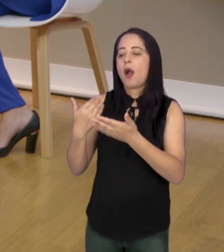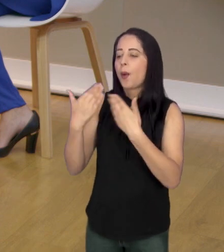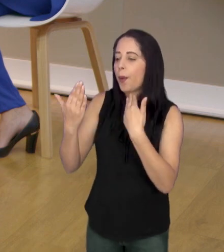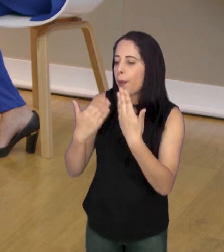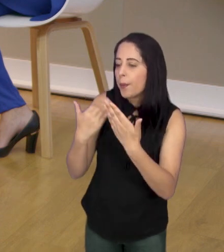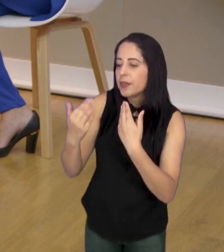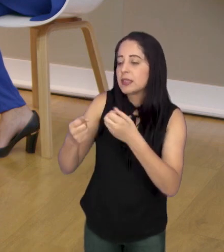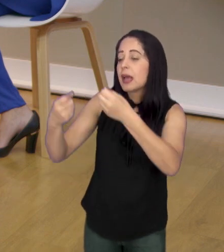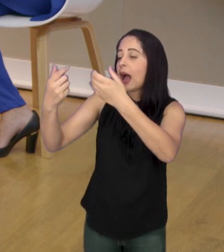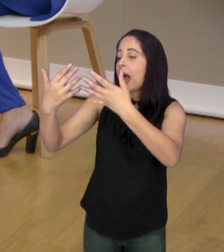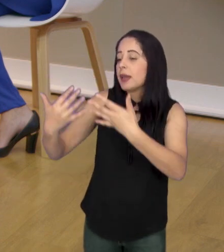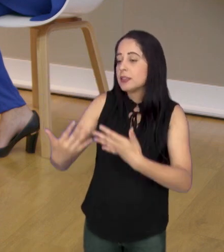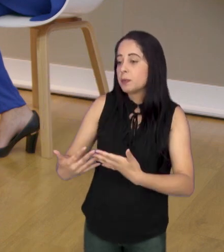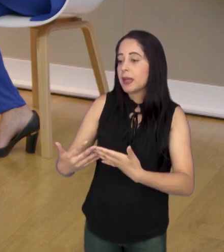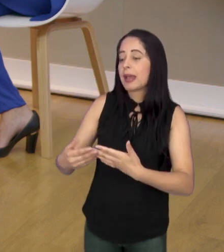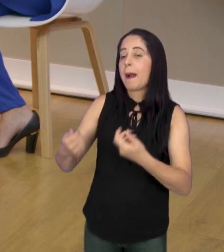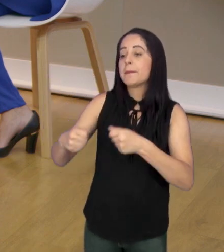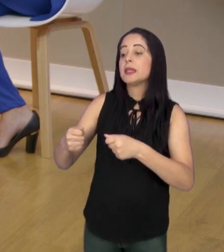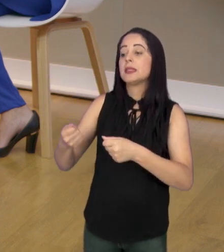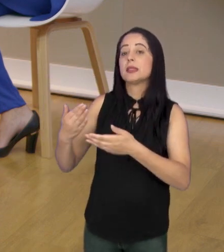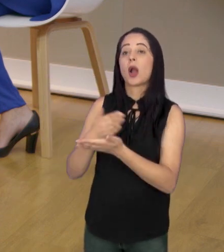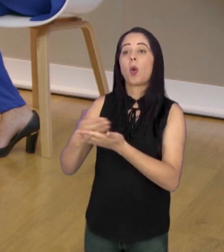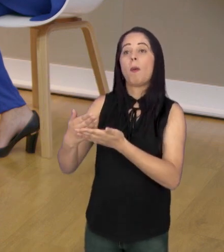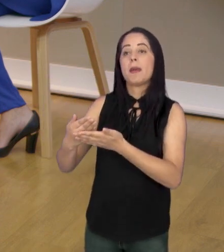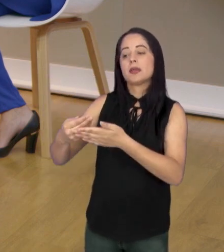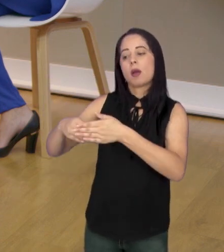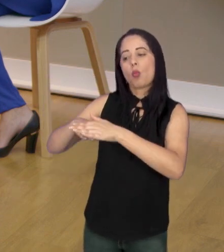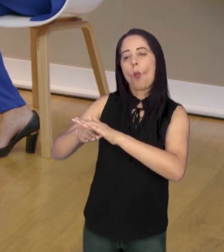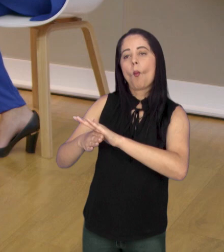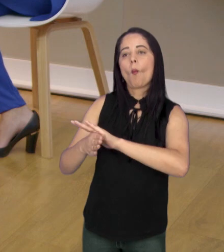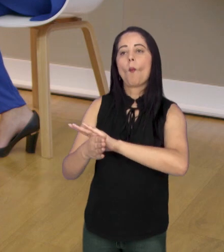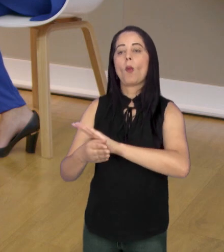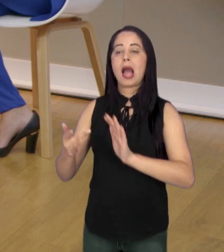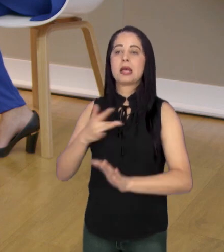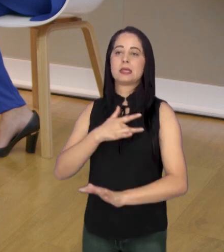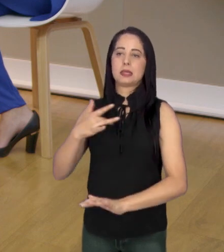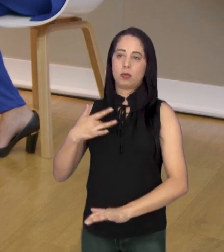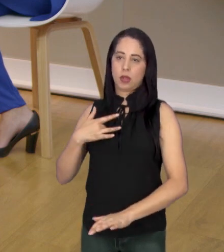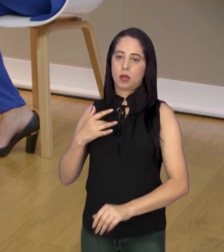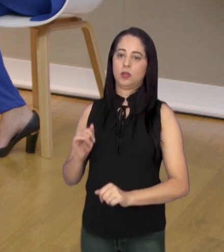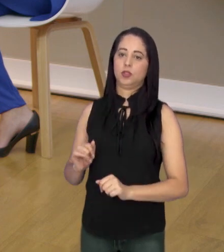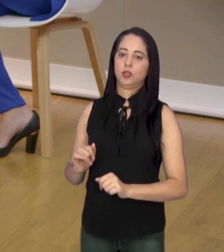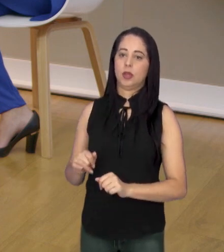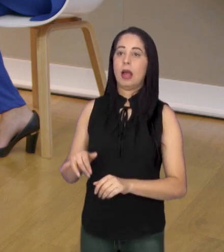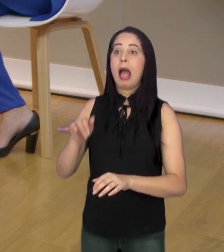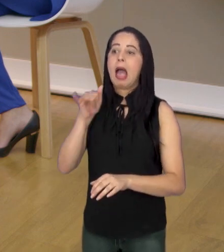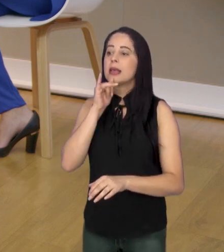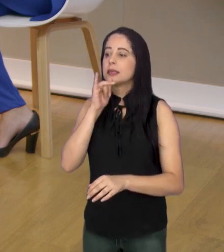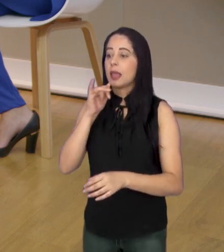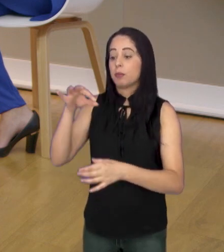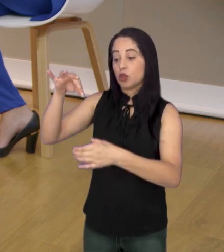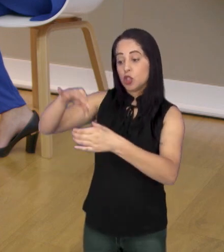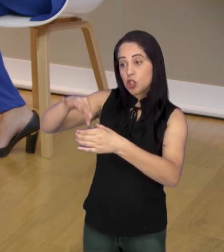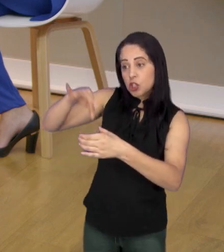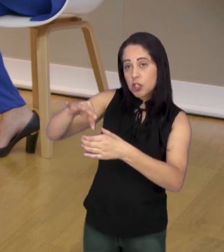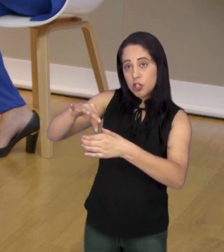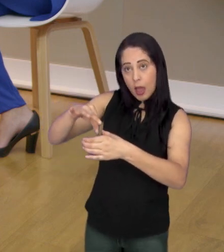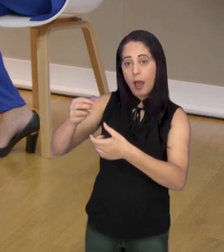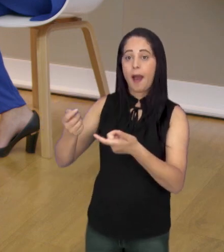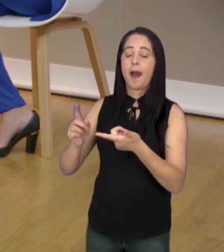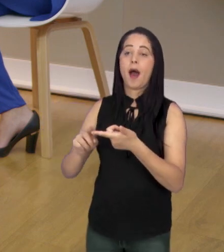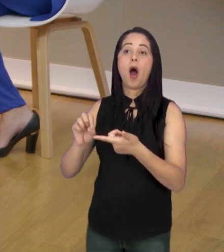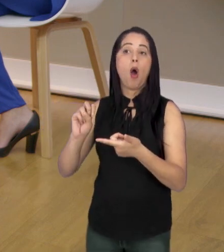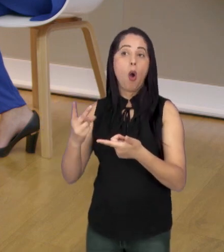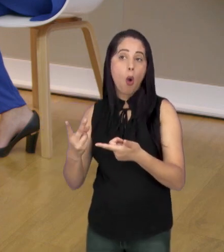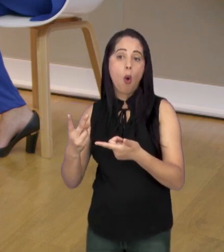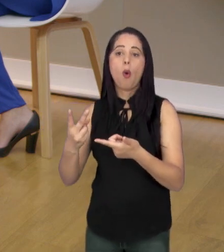restabelecer esse equilíbrio através desses hábitos mais saudáveis e, obviamente, a gente vai entrar com as terapias. Então, com algum chá, utilização de um chá,